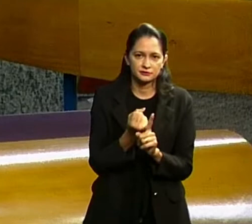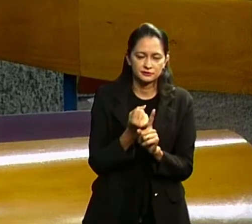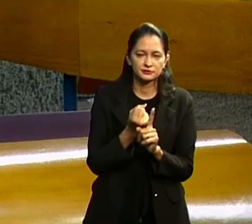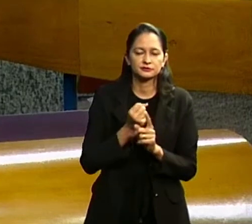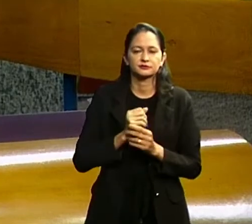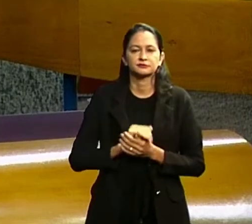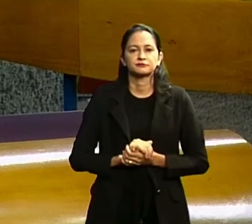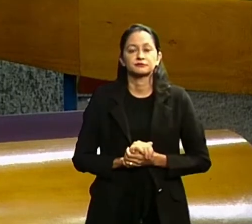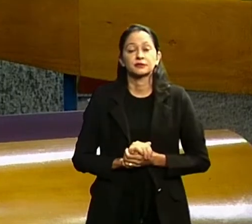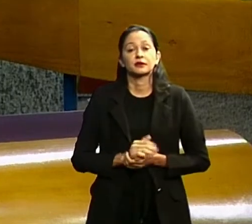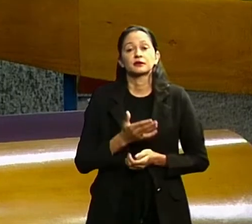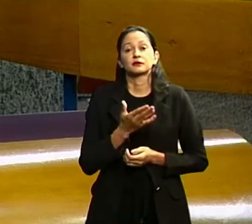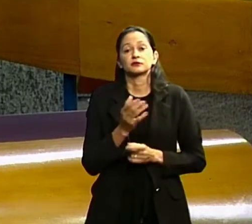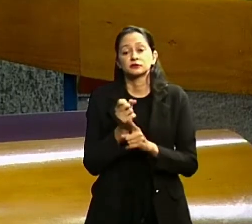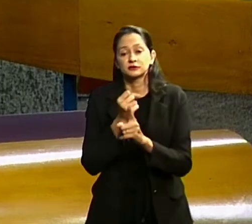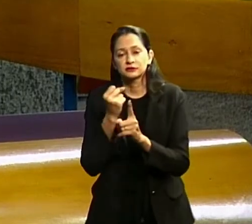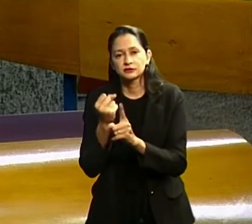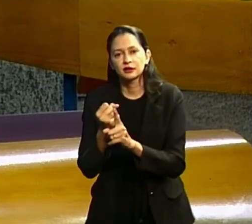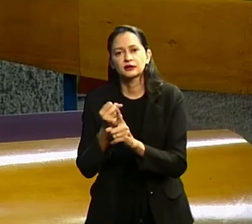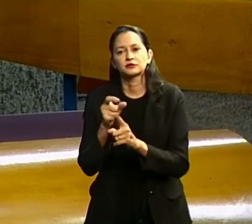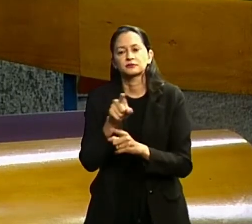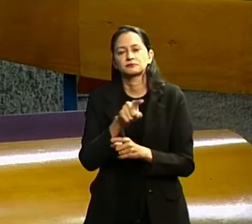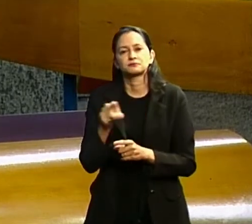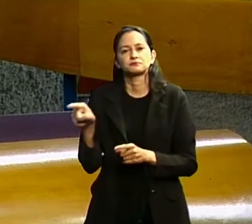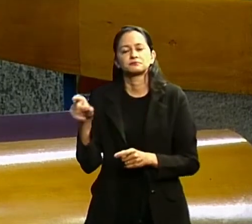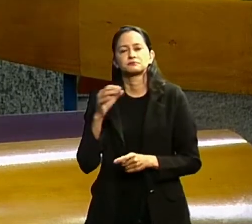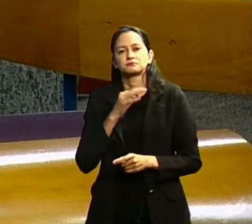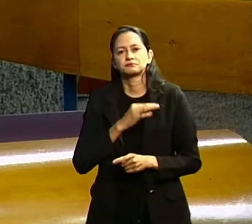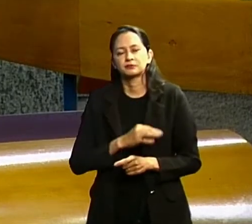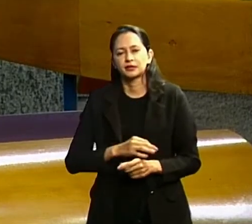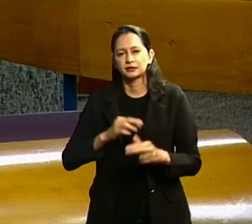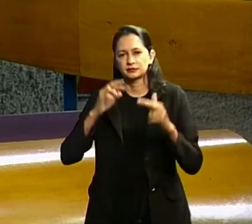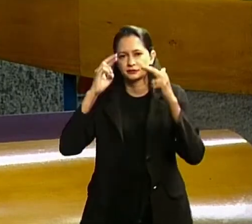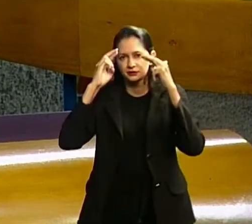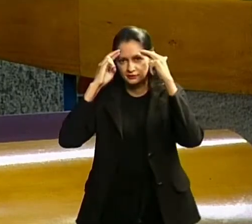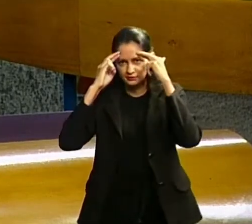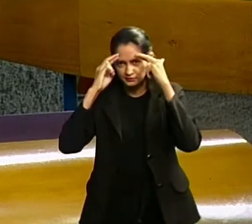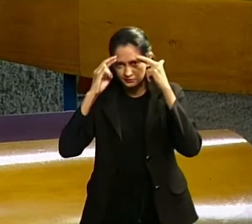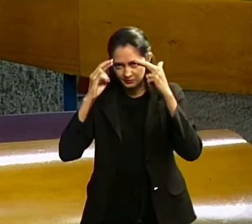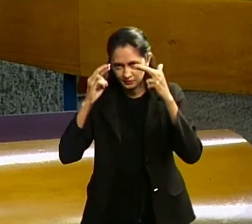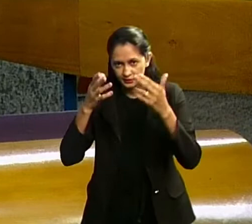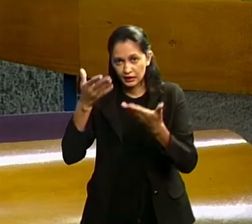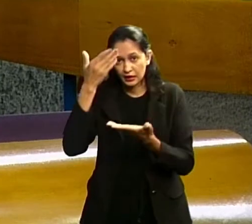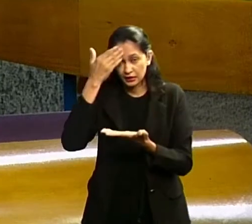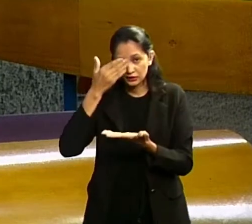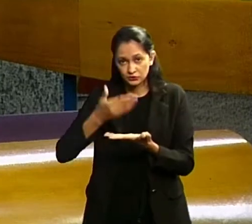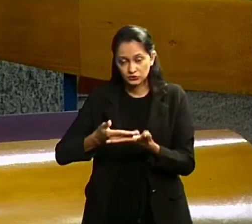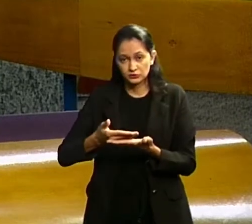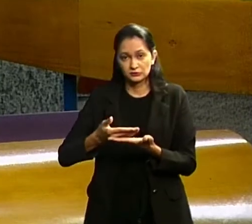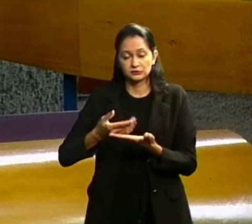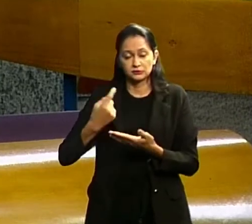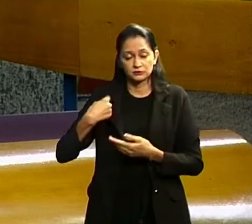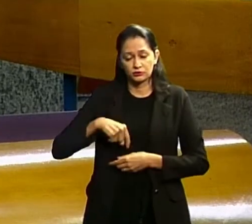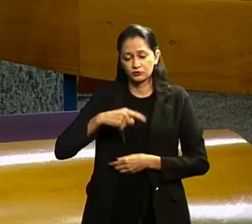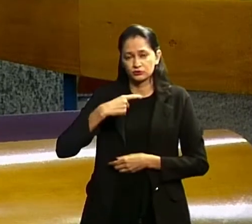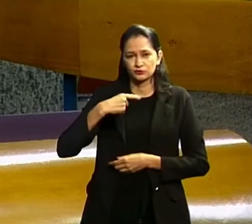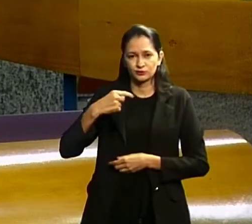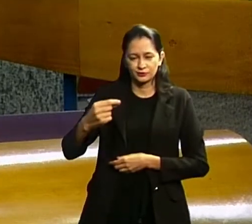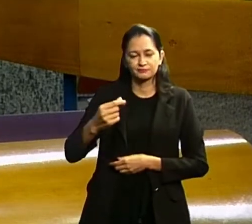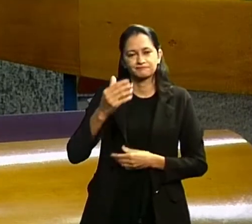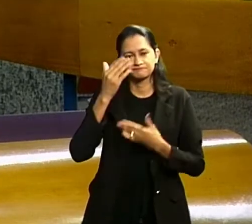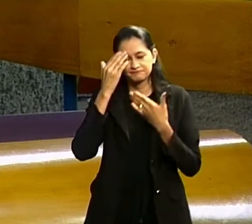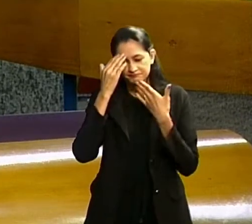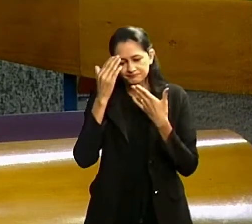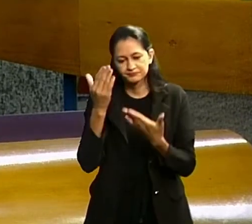aquela que realmente merece o nosso respeito, que é aquela que deposita em nós os seus votos de confiança. Mais uma vez, meu